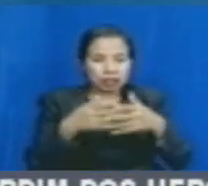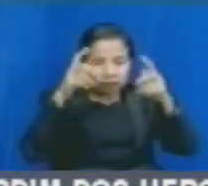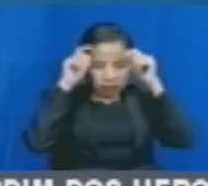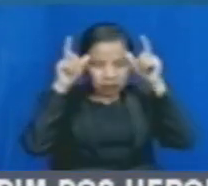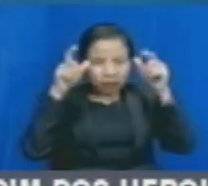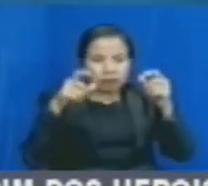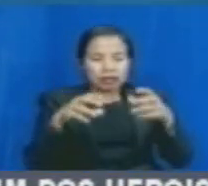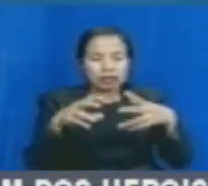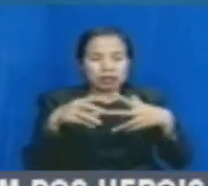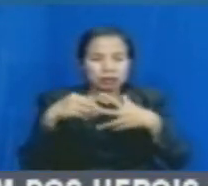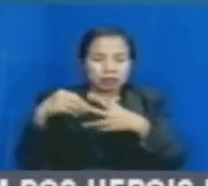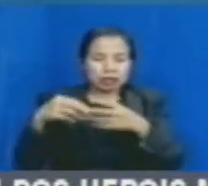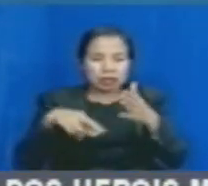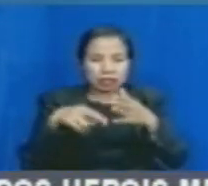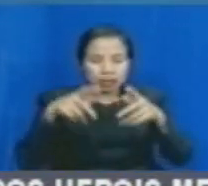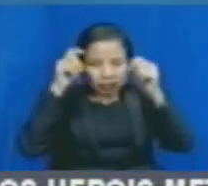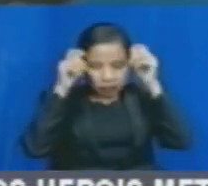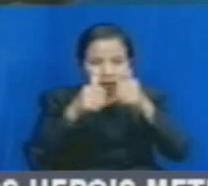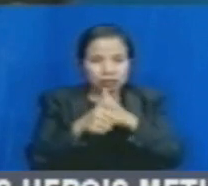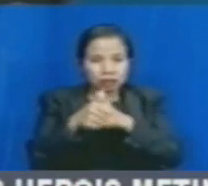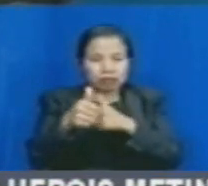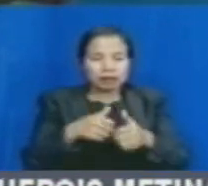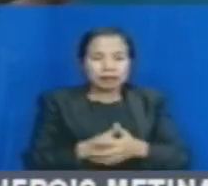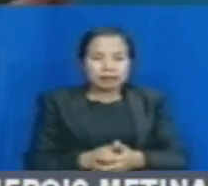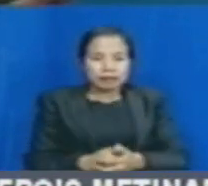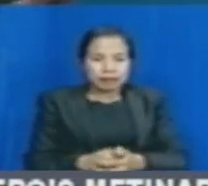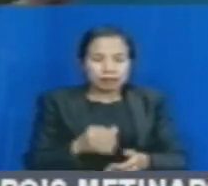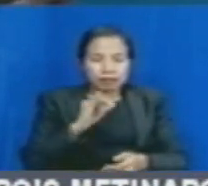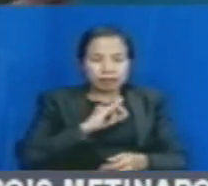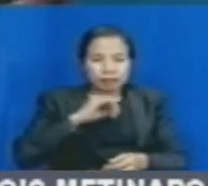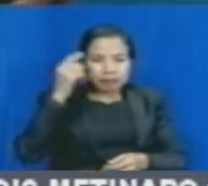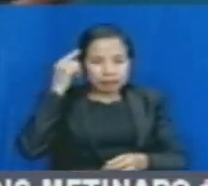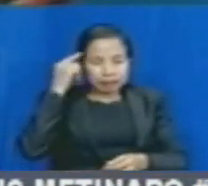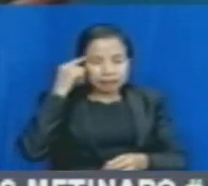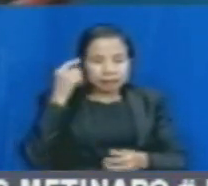regra se não Timor-Leste tem que cumprir. Ha honoi